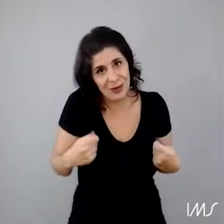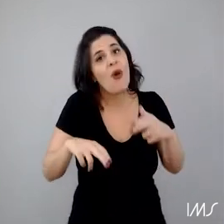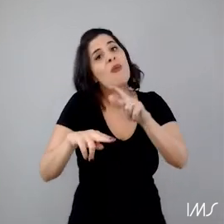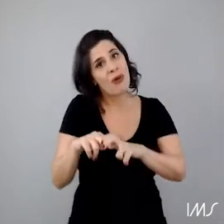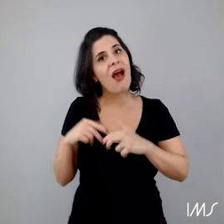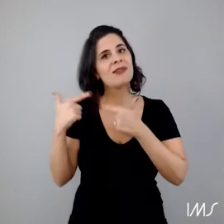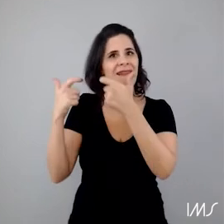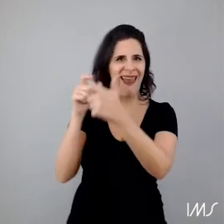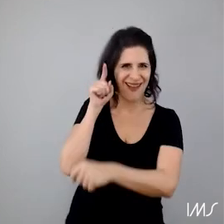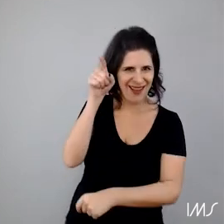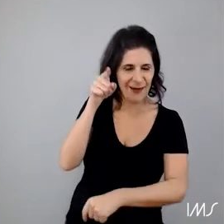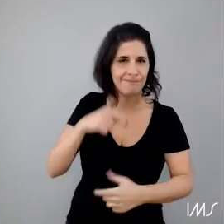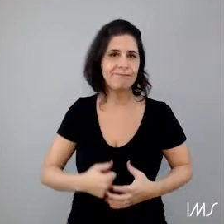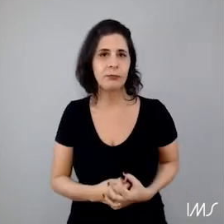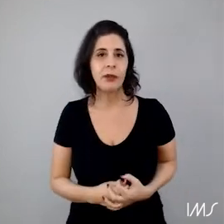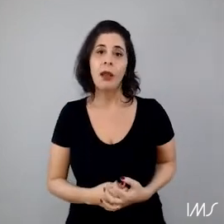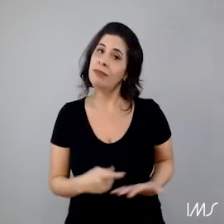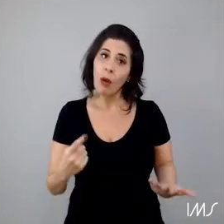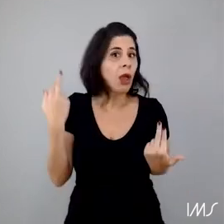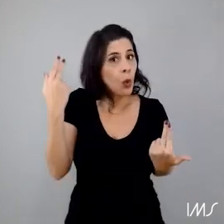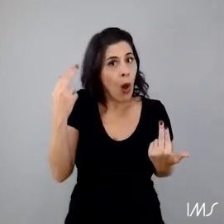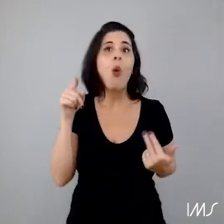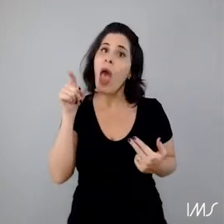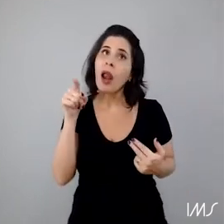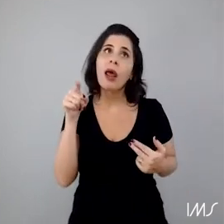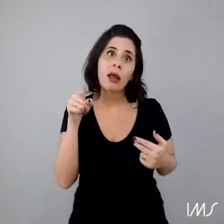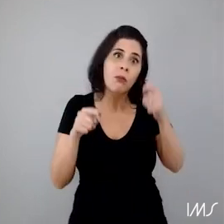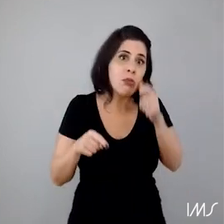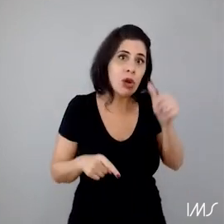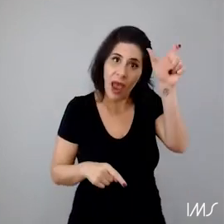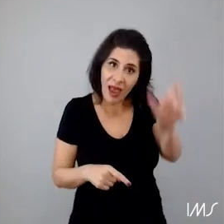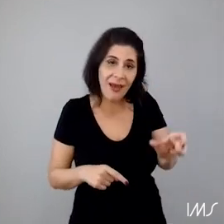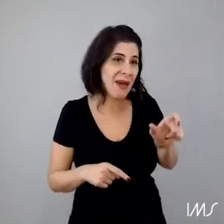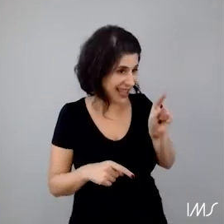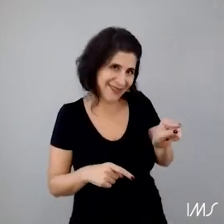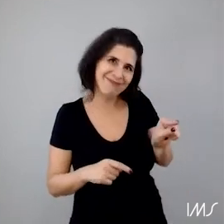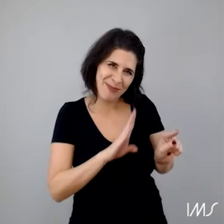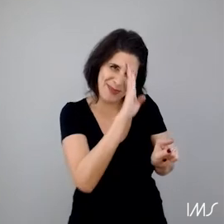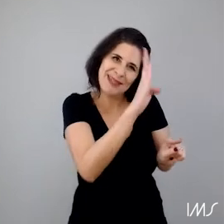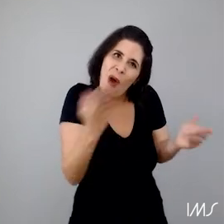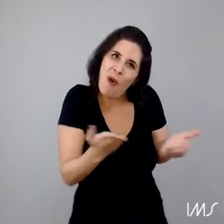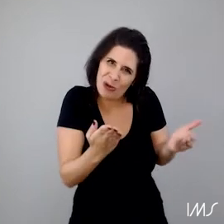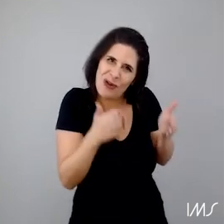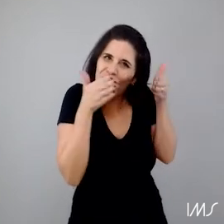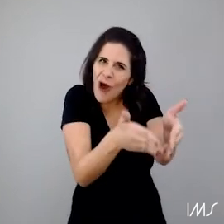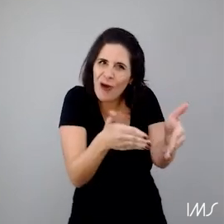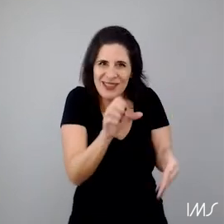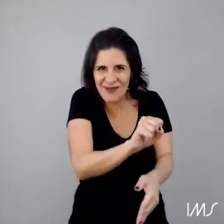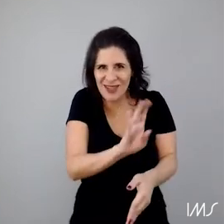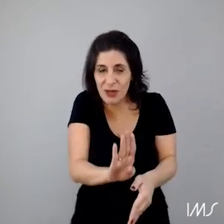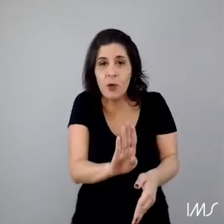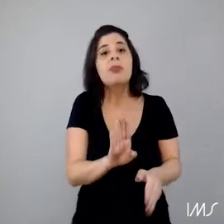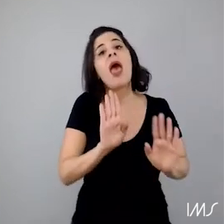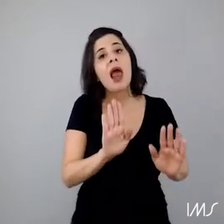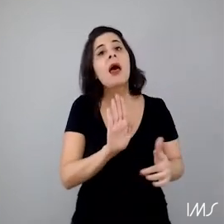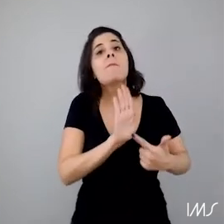qualquer modo, todos eles, e Stefânia em particular, que é o nosso foco, deixaram na